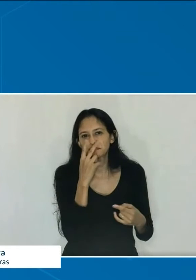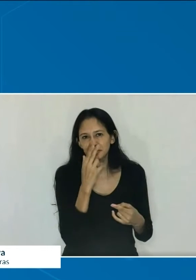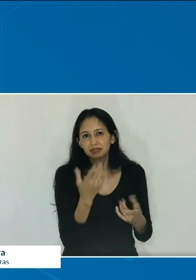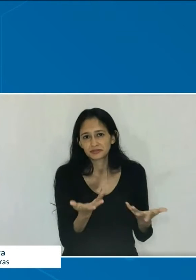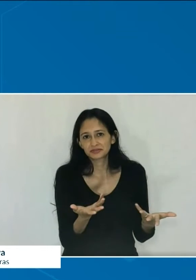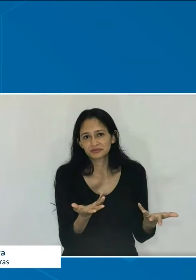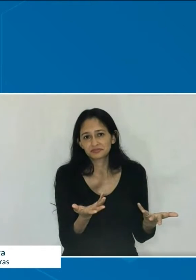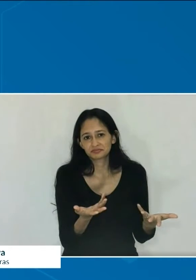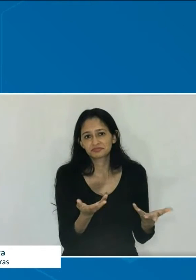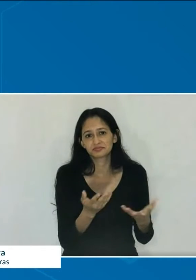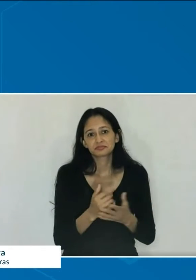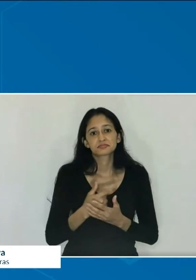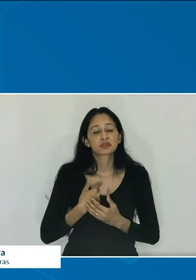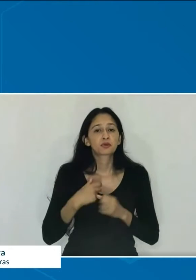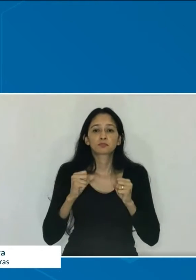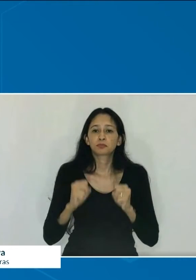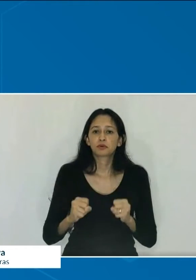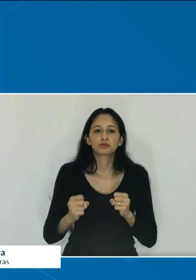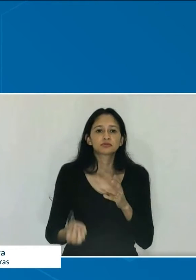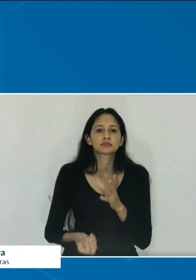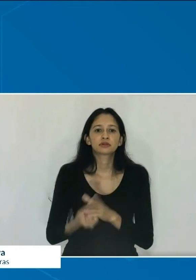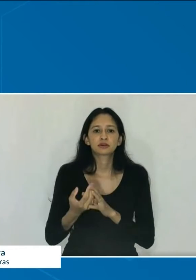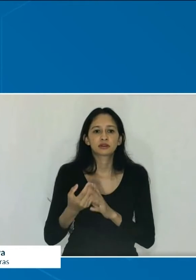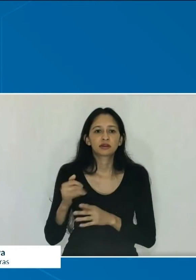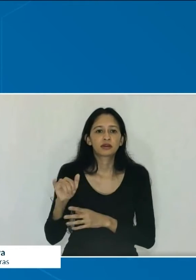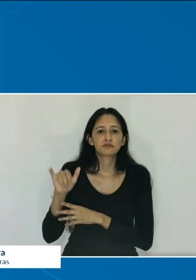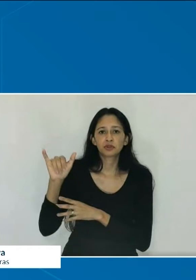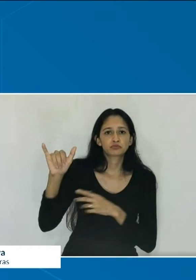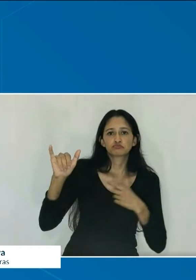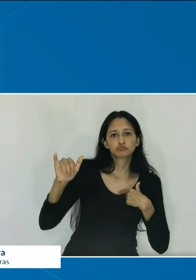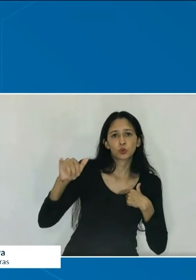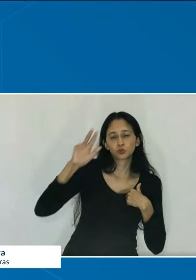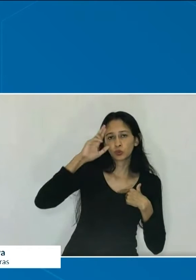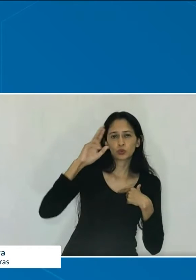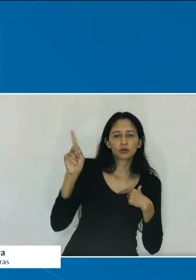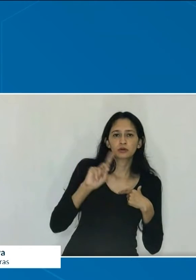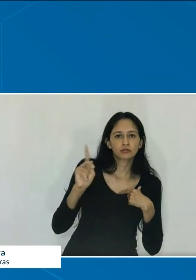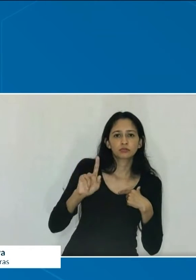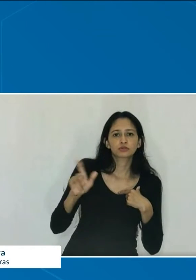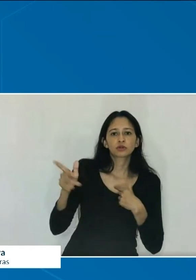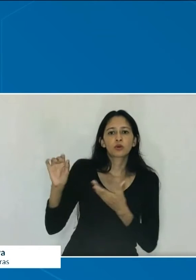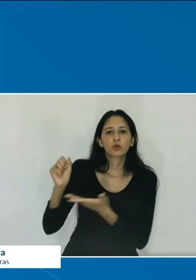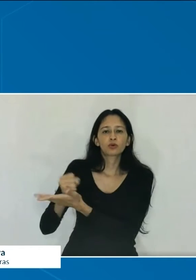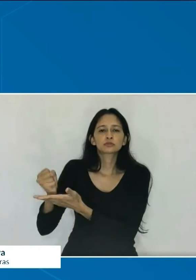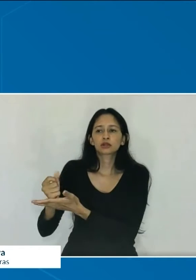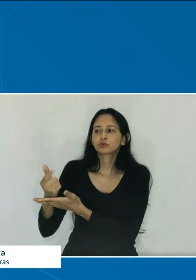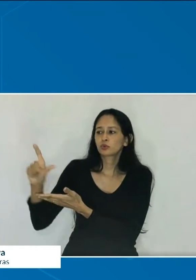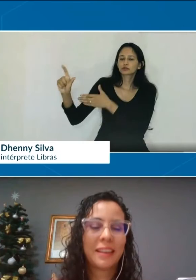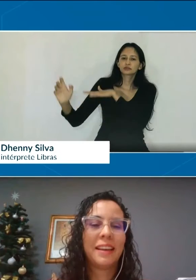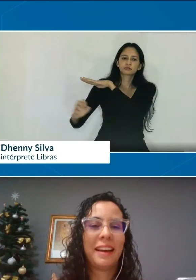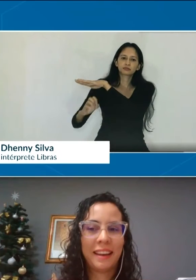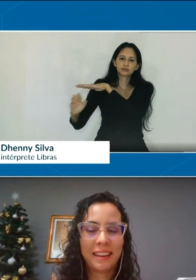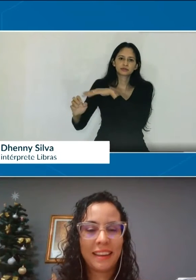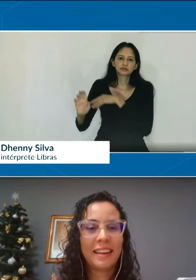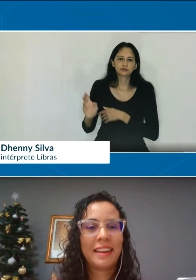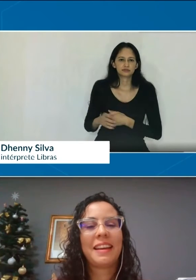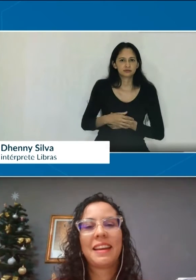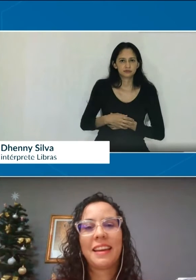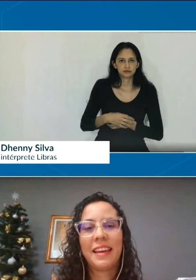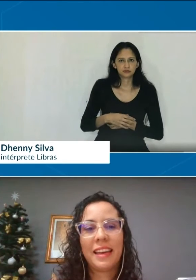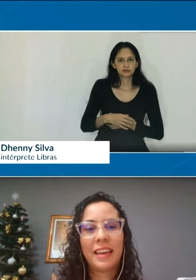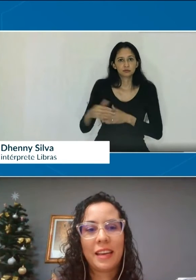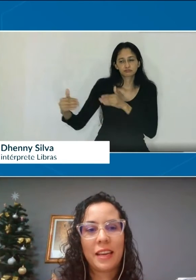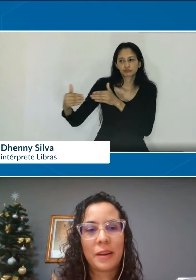Eu posso muito bem montar uma empresa aérea e não ter avião, porque a empresa vai me dar um avião. Não tem avião nem tripulação, né?